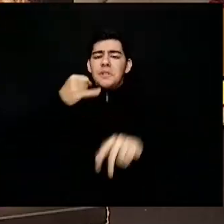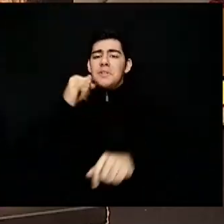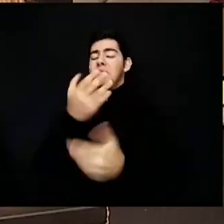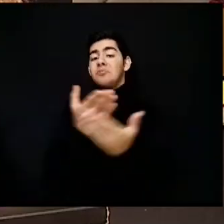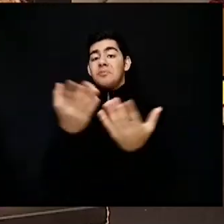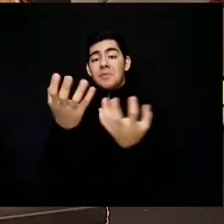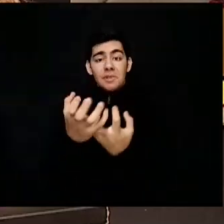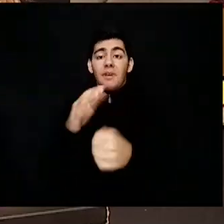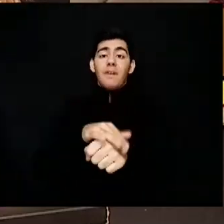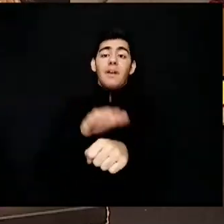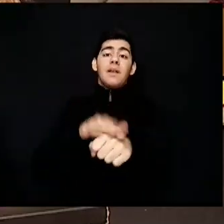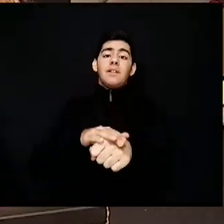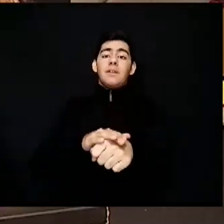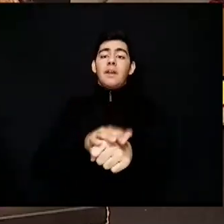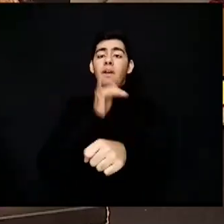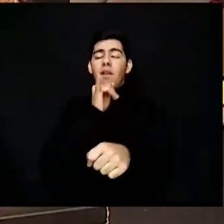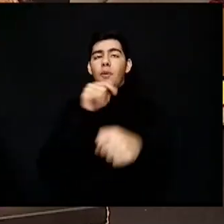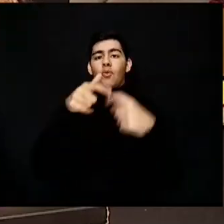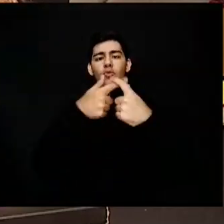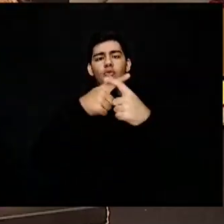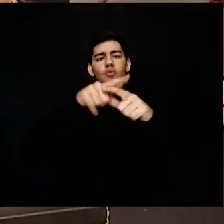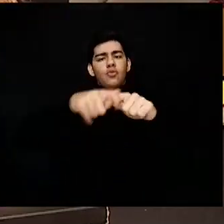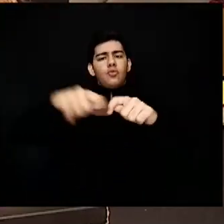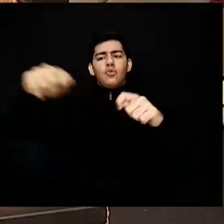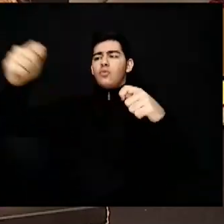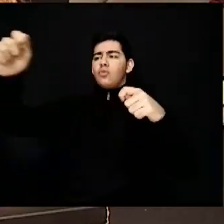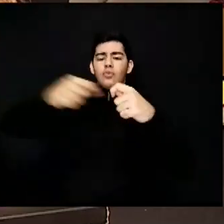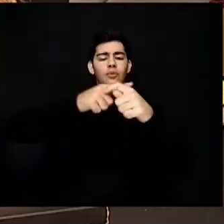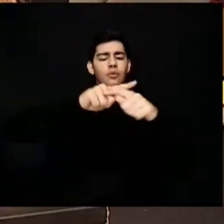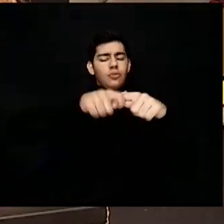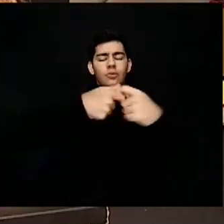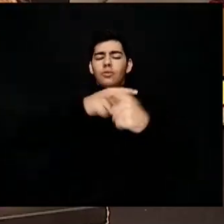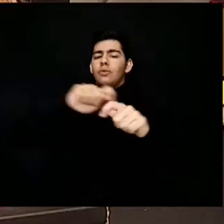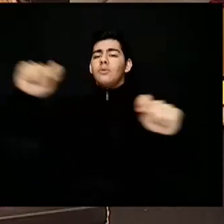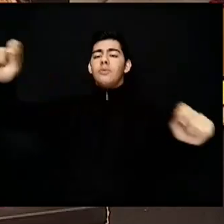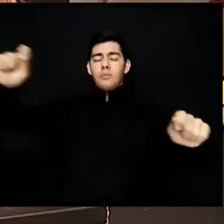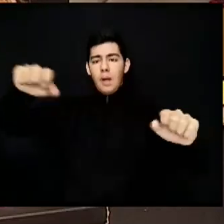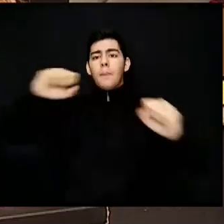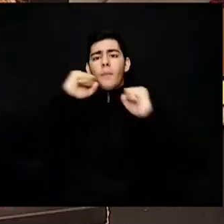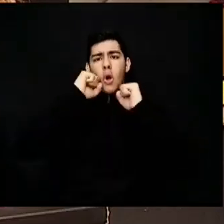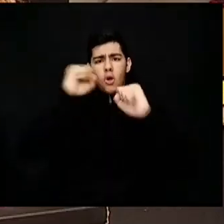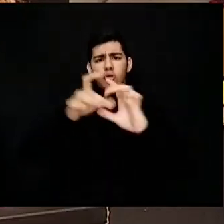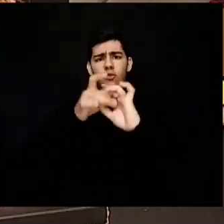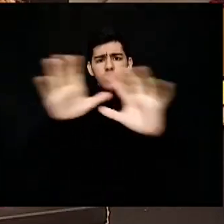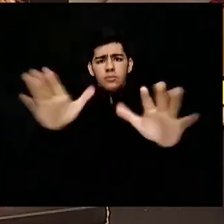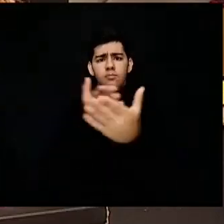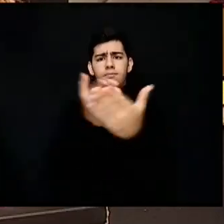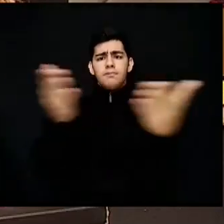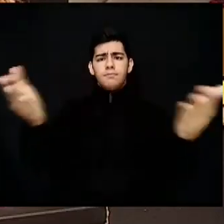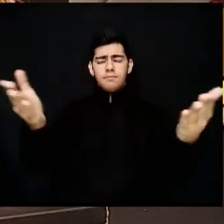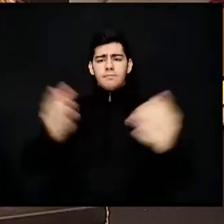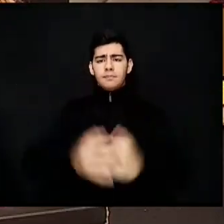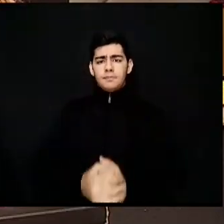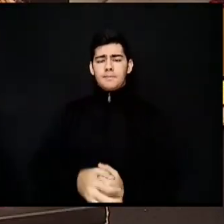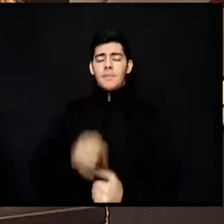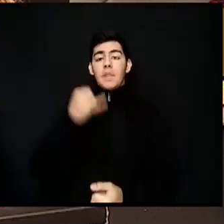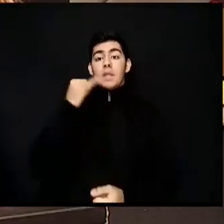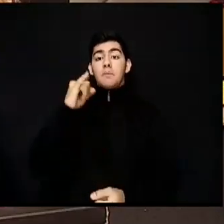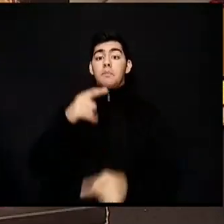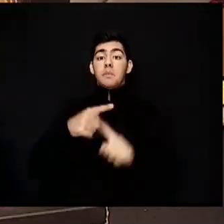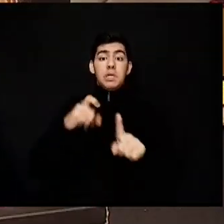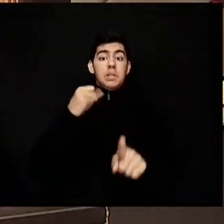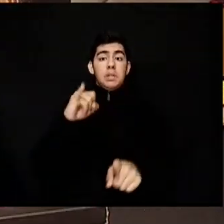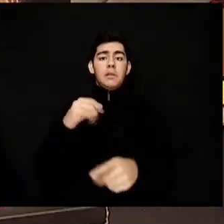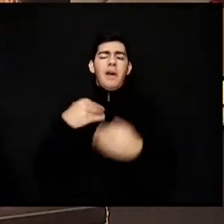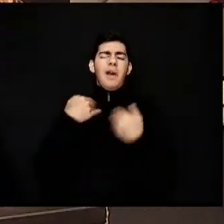pulseira 2 voltas. Quanto mais fio a gente tiver aqui sobrando, melhor. Agora, se você pensa assim, não, eu só quero a